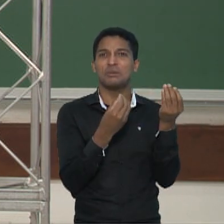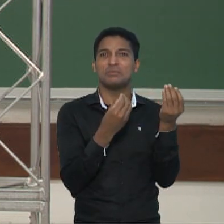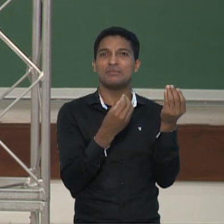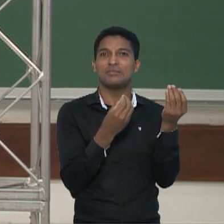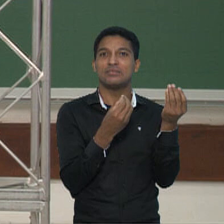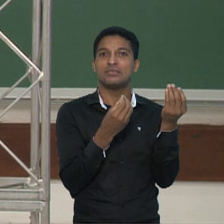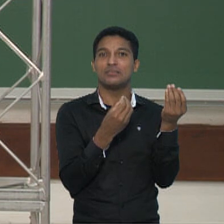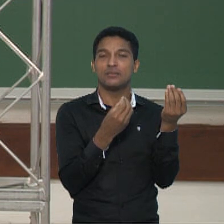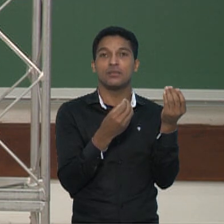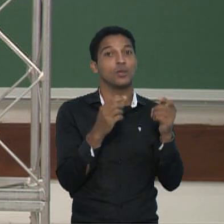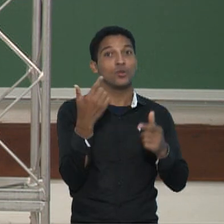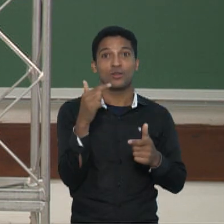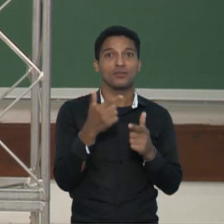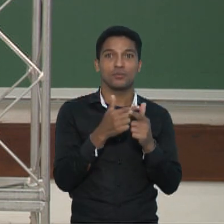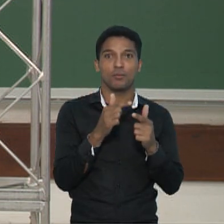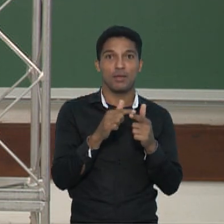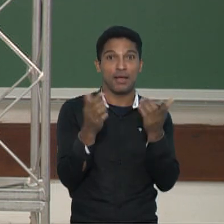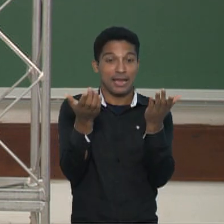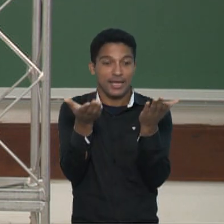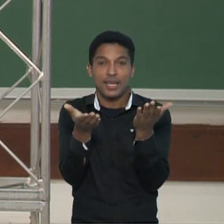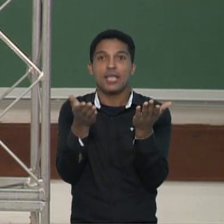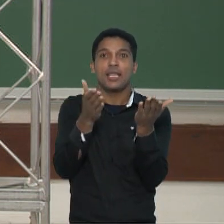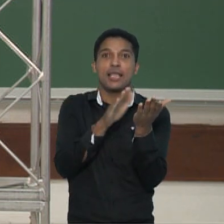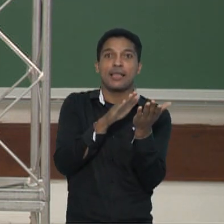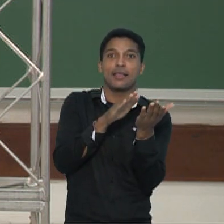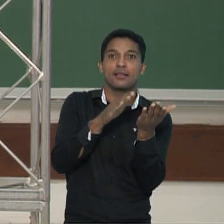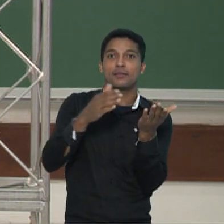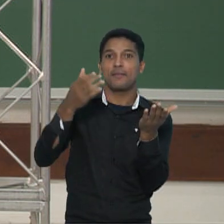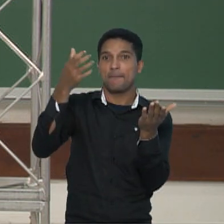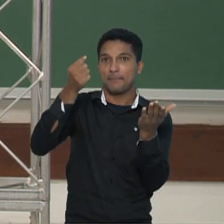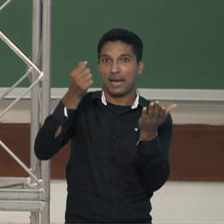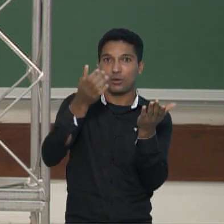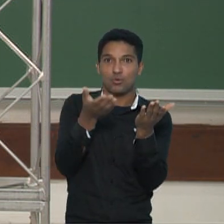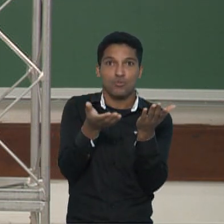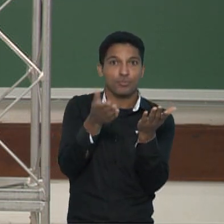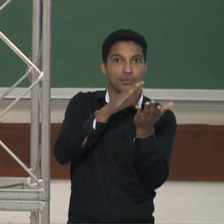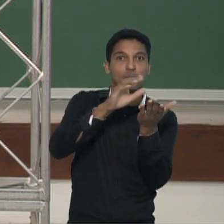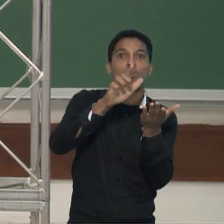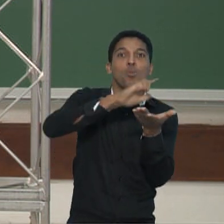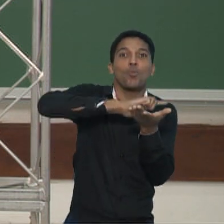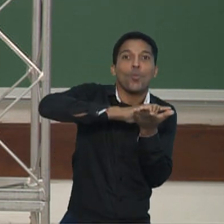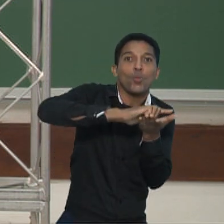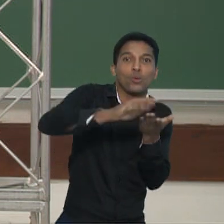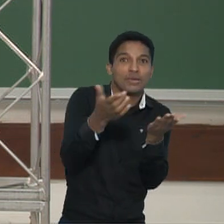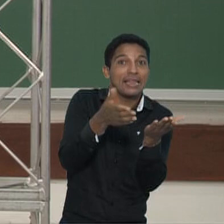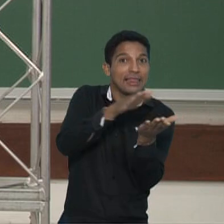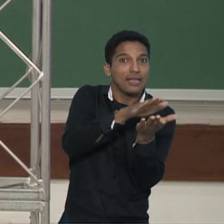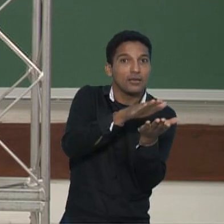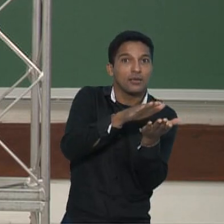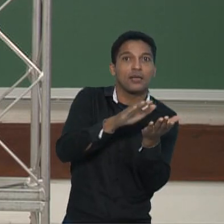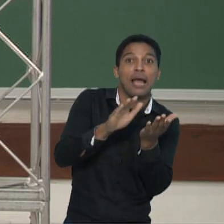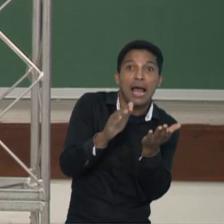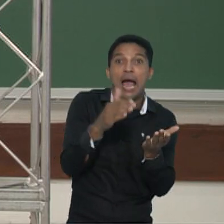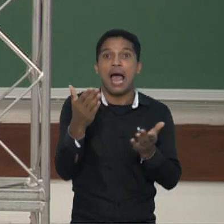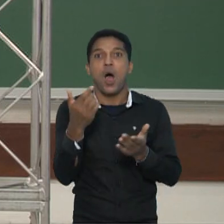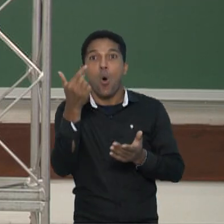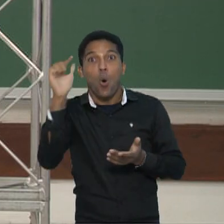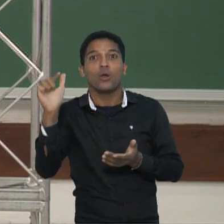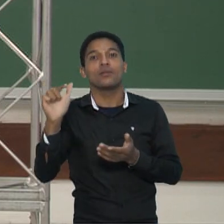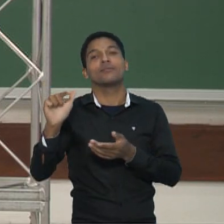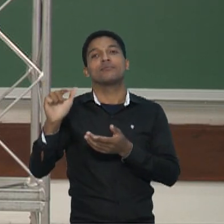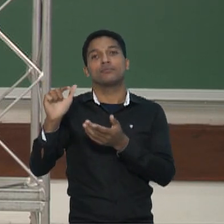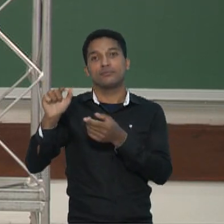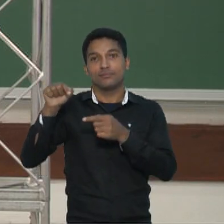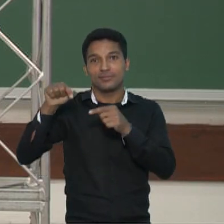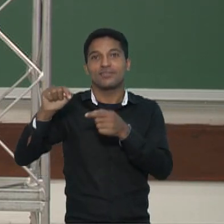problema. Deixa uma página em branco, vira esta página e vamos fazer o exercício na página seguinte.